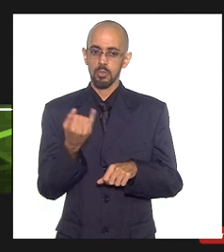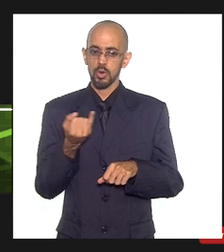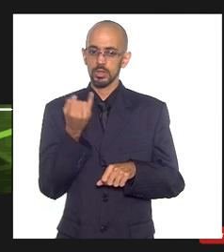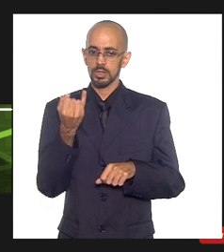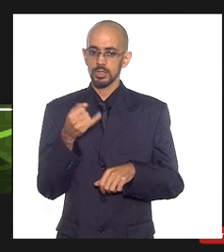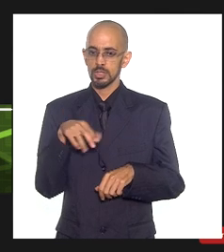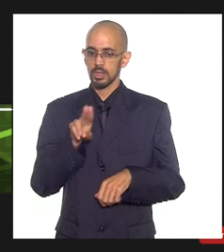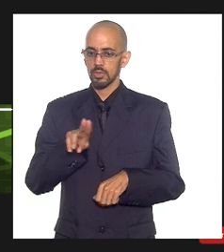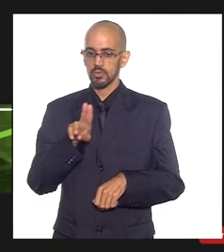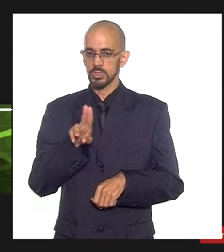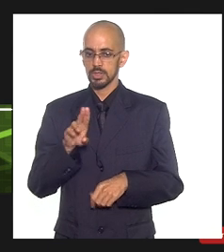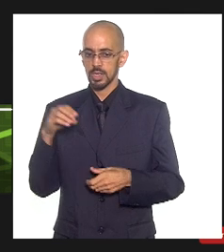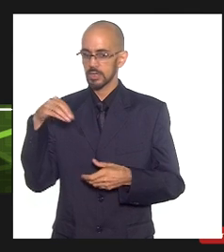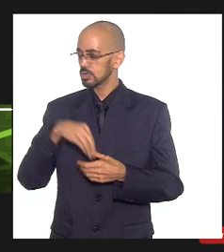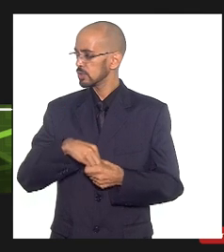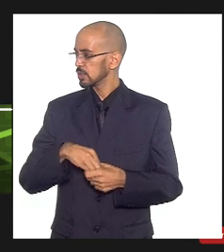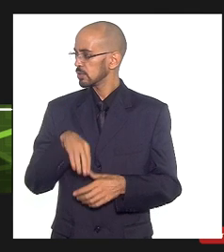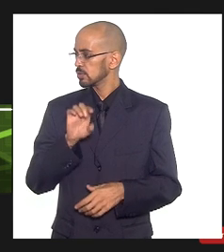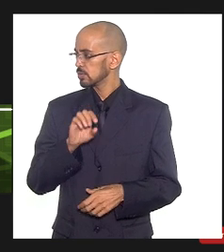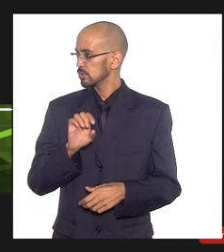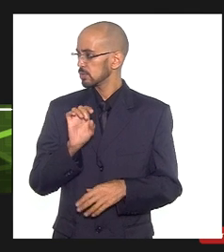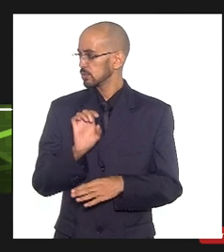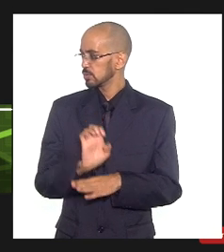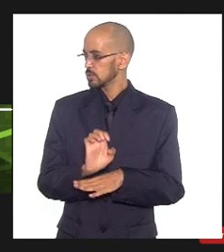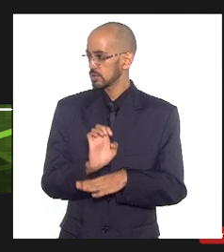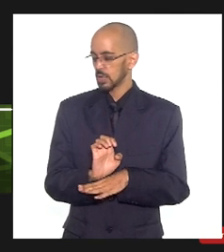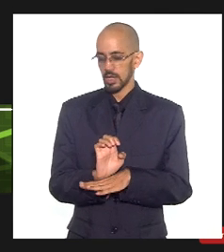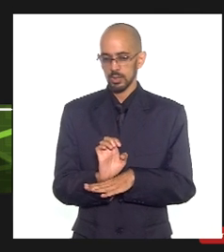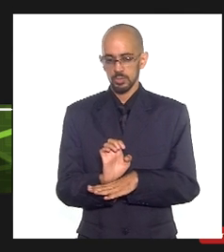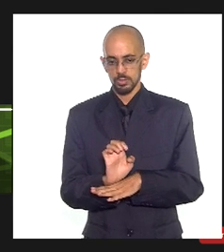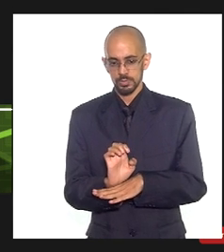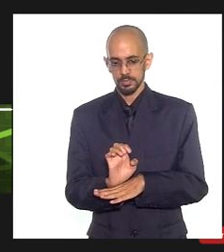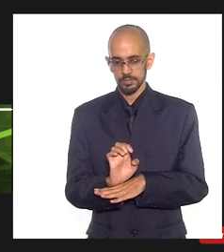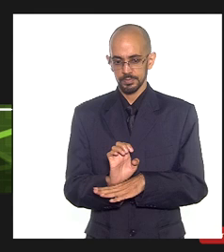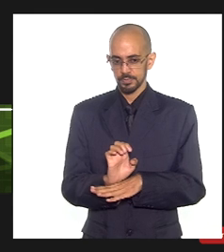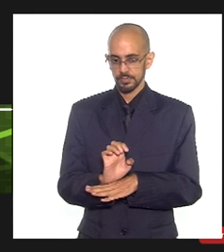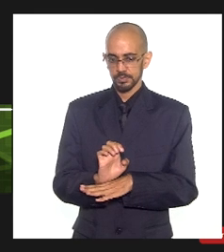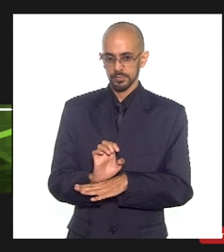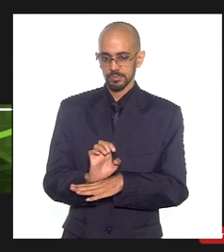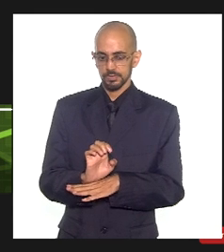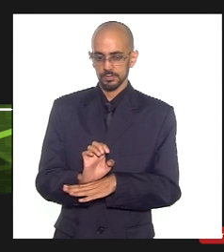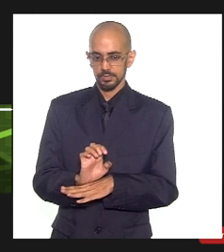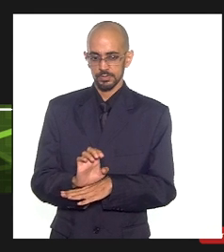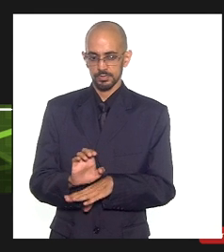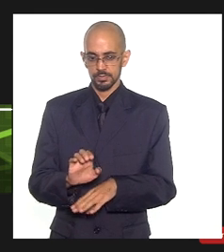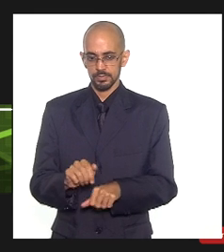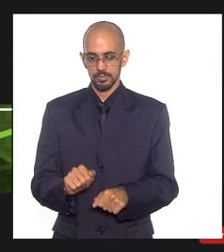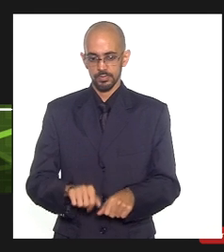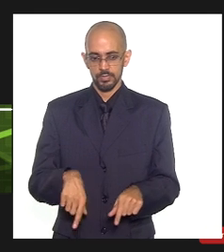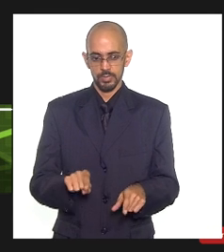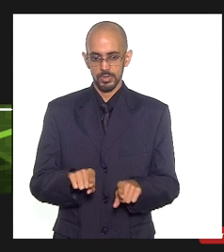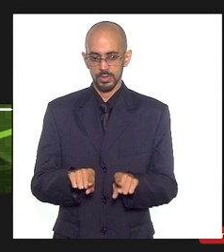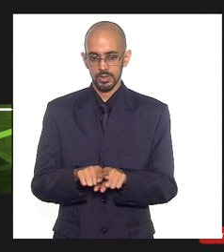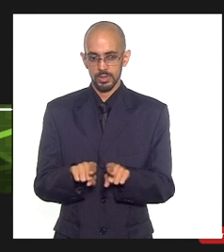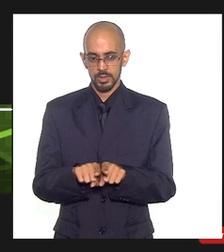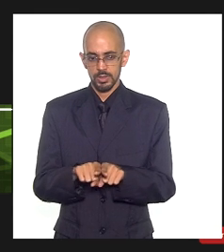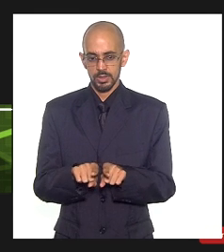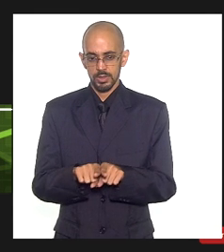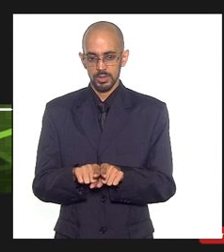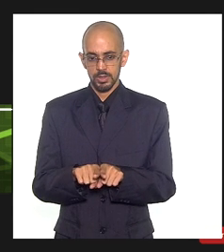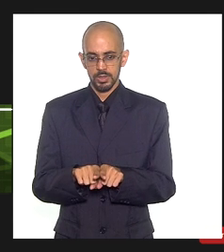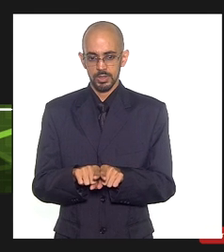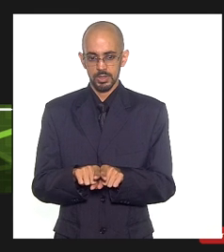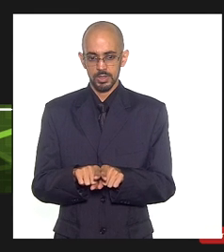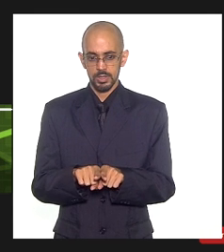né tanto no sentido científico da produção científica que a gente consegue fazer hoje através da UERD principalmente dos campos de extensão fazer com que essa